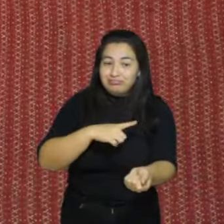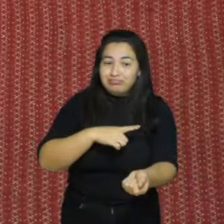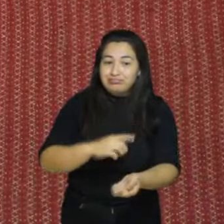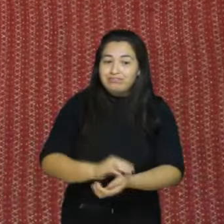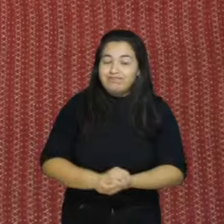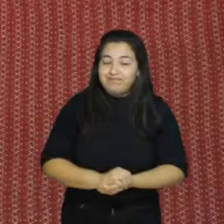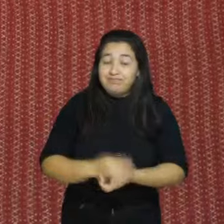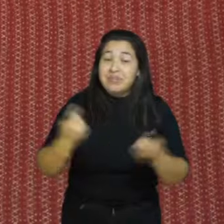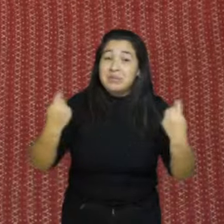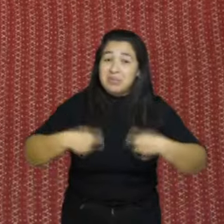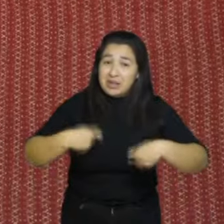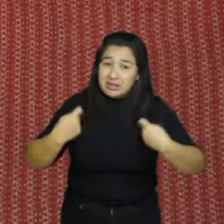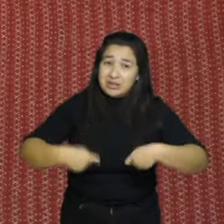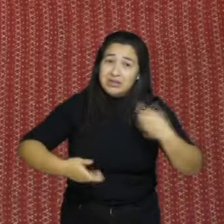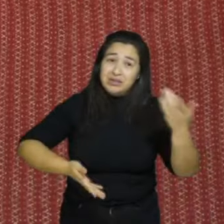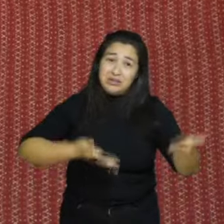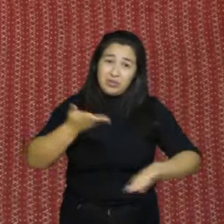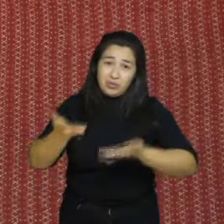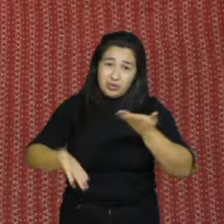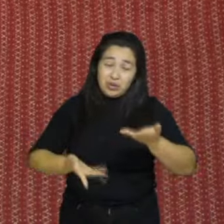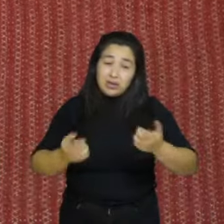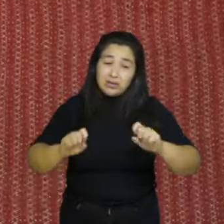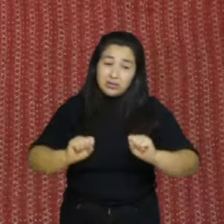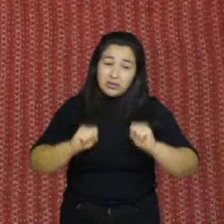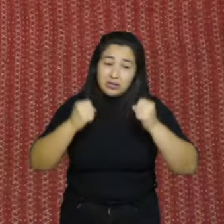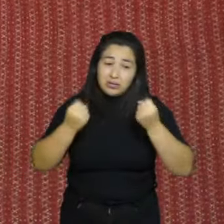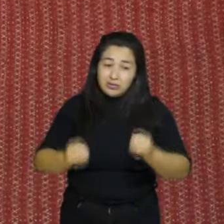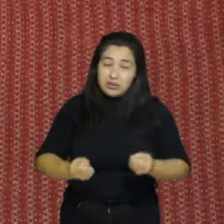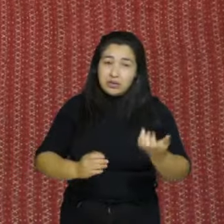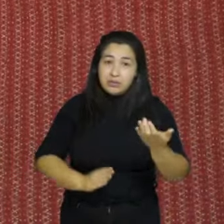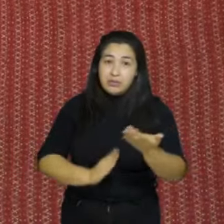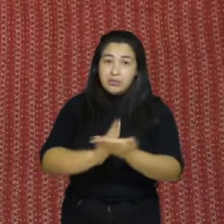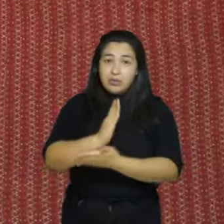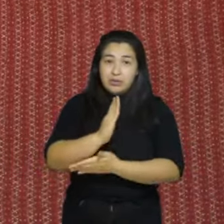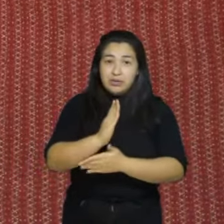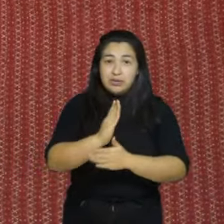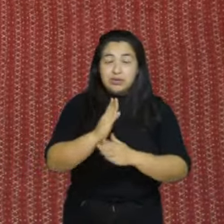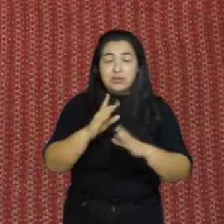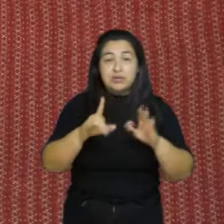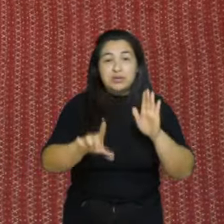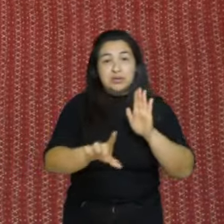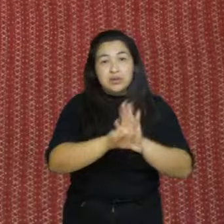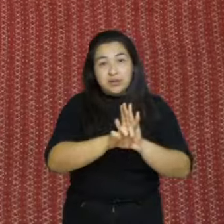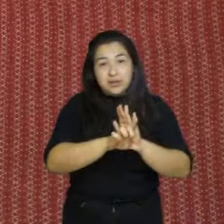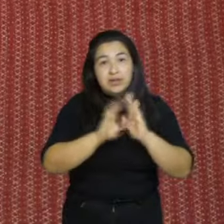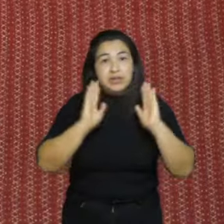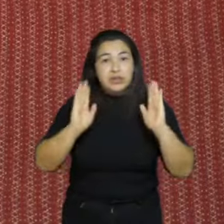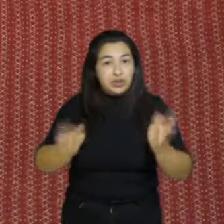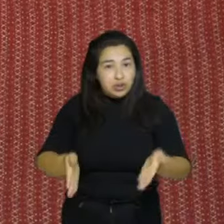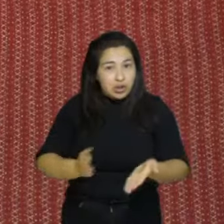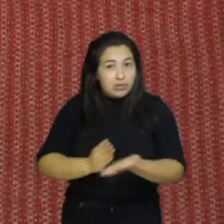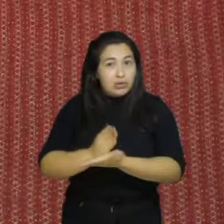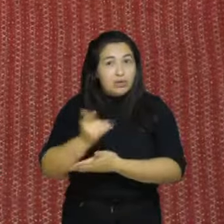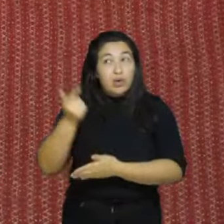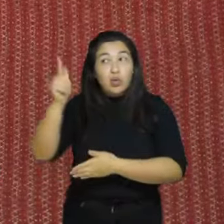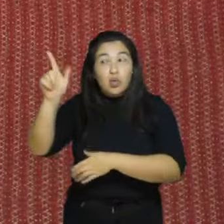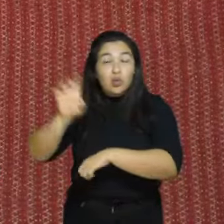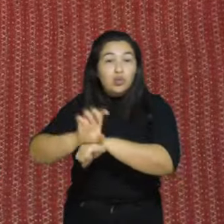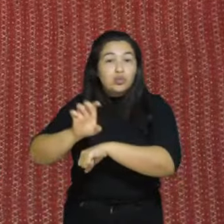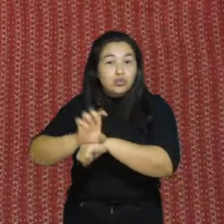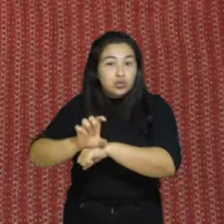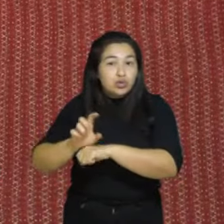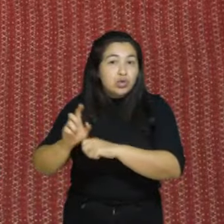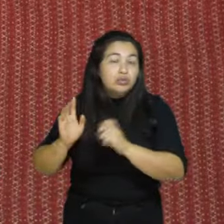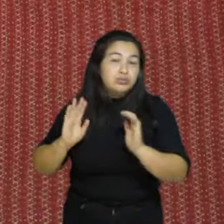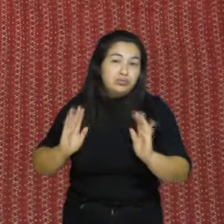desse cuidado e que vem defendendo a aprovação de uma legislação nesse sentido que já foi aprovada em outros estados